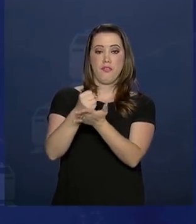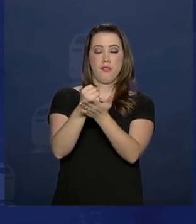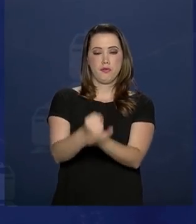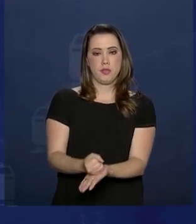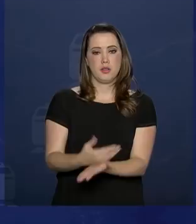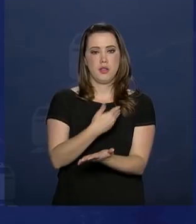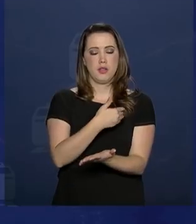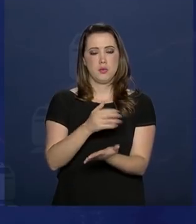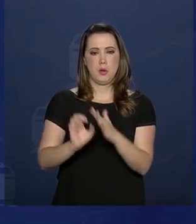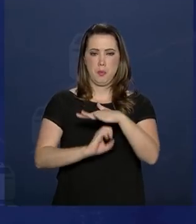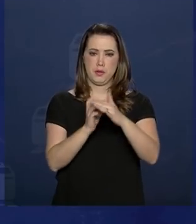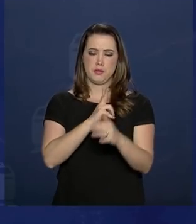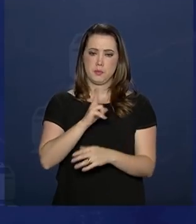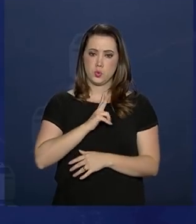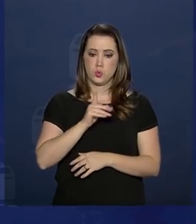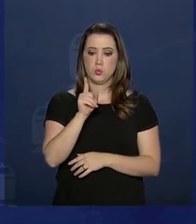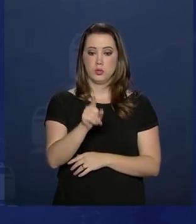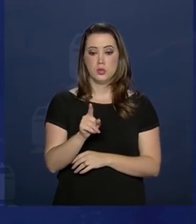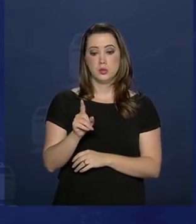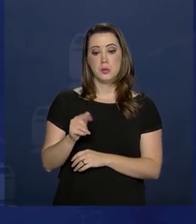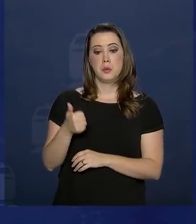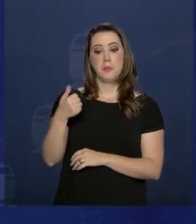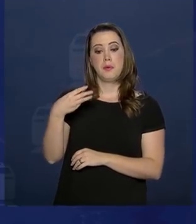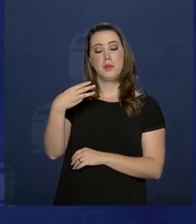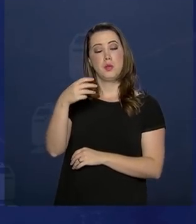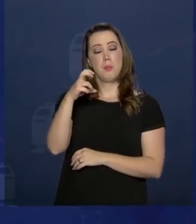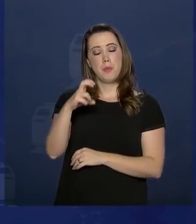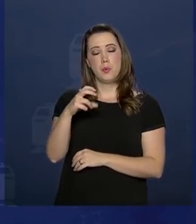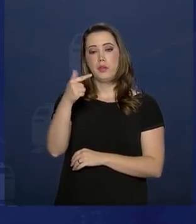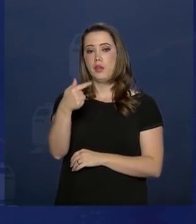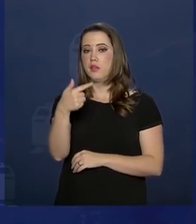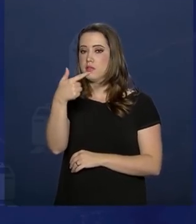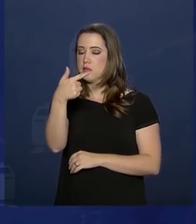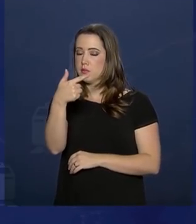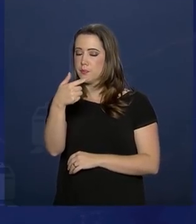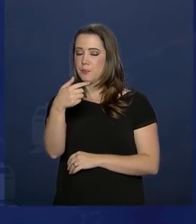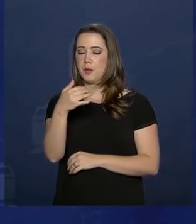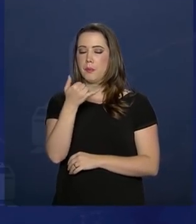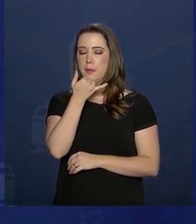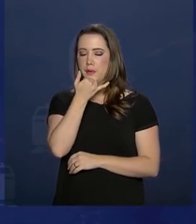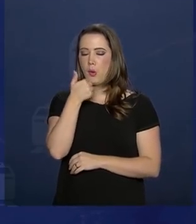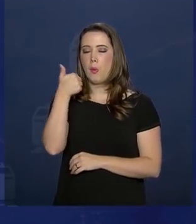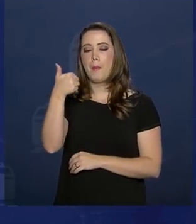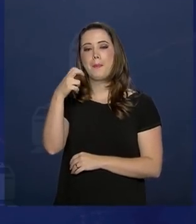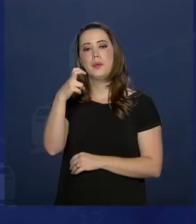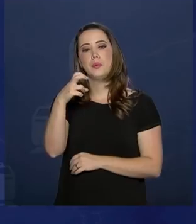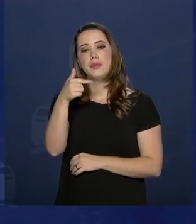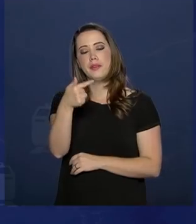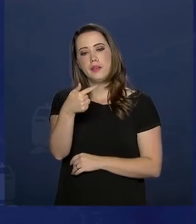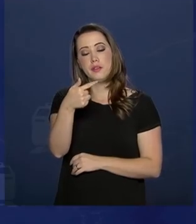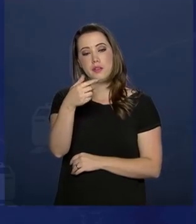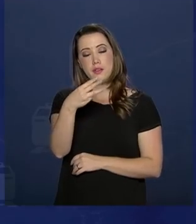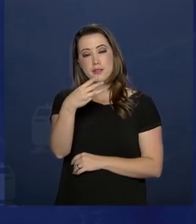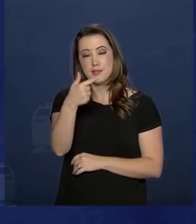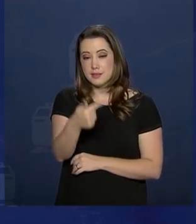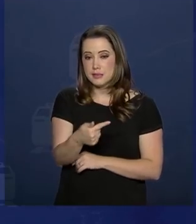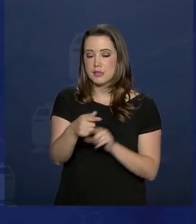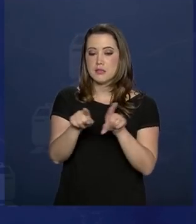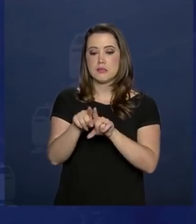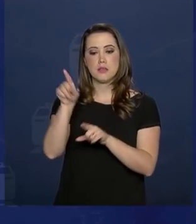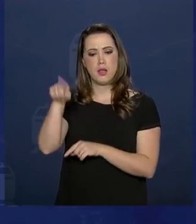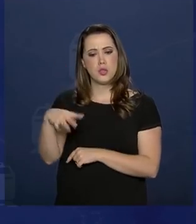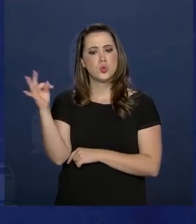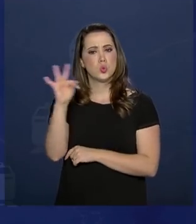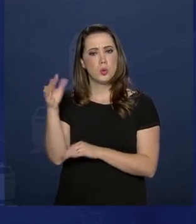privada o trecho de 1.537 quilômetros, que vai do Tocantins até Estrela do Oeste, em São Paulo. A